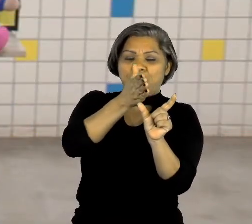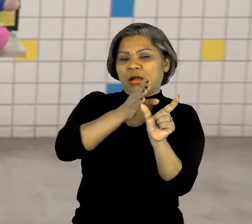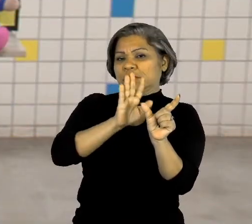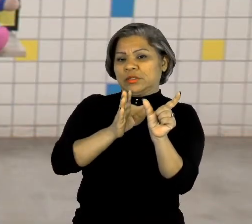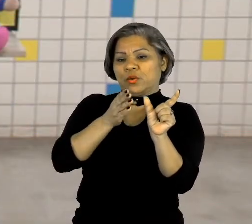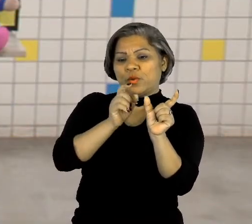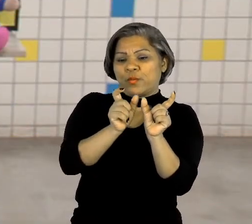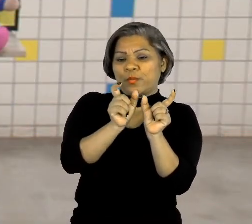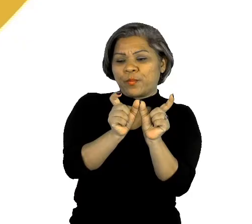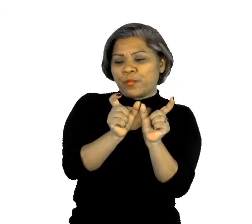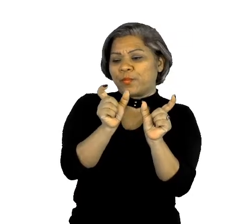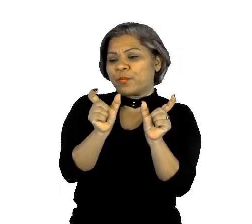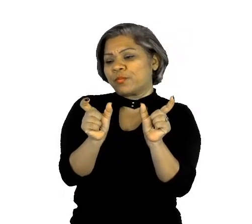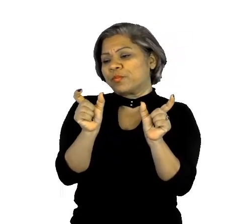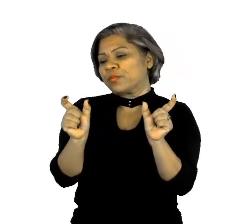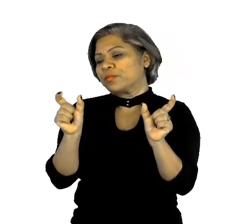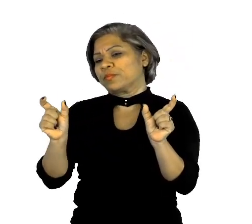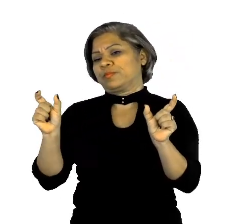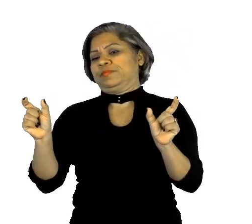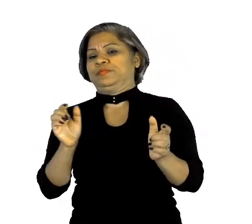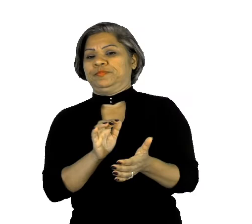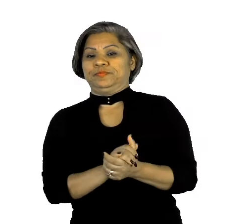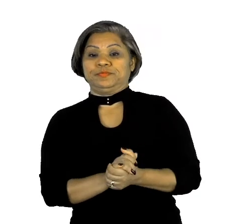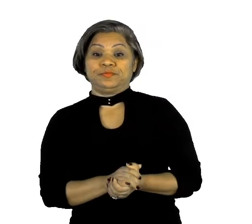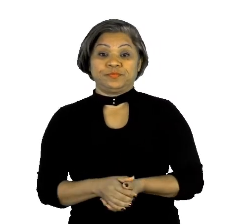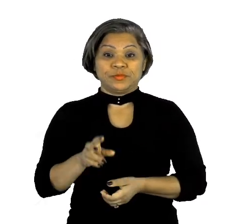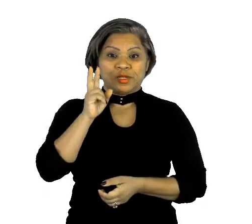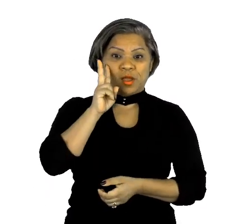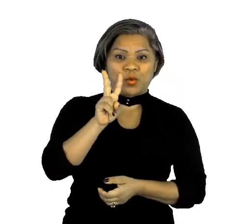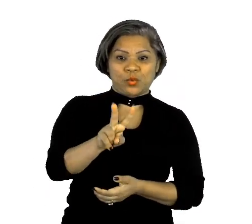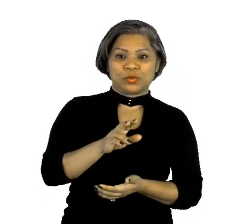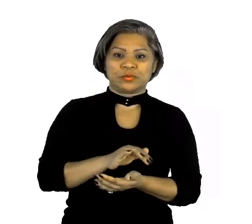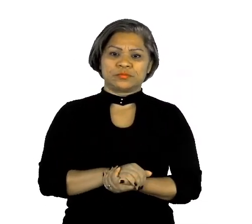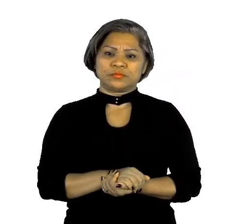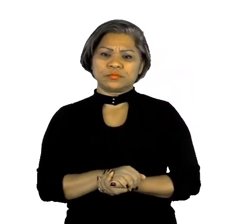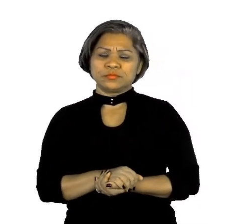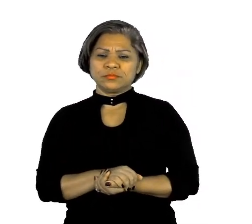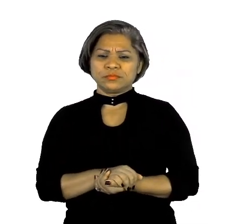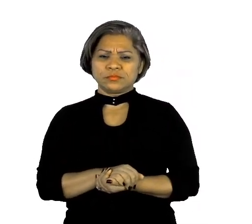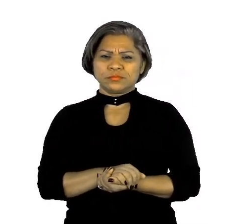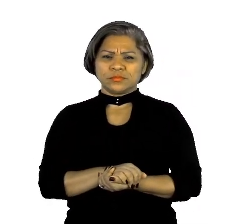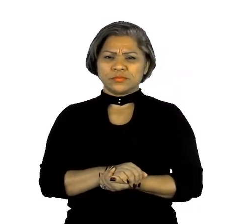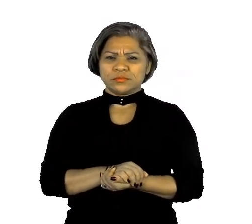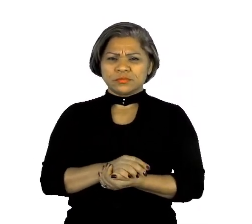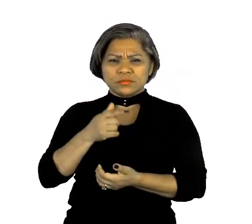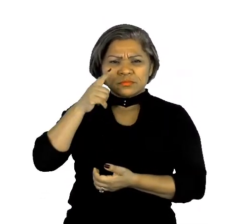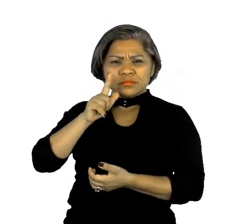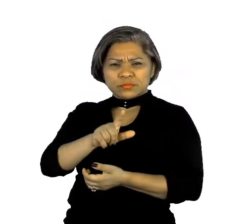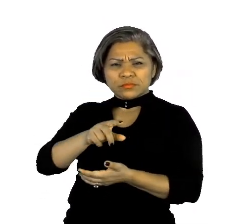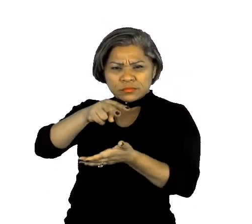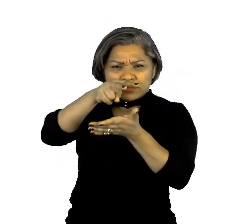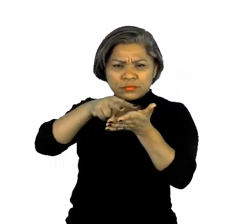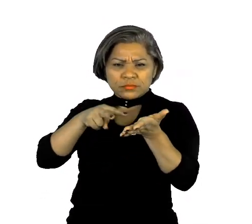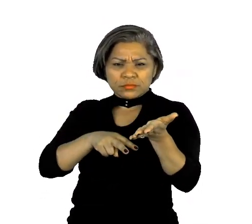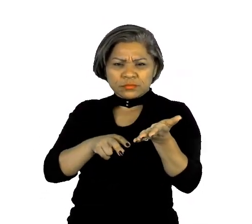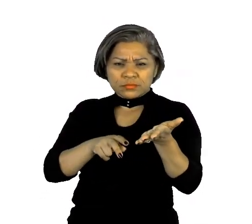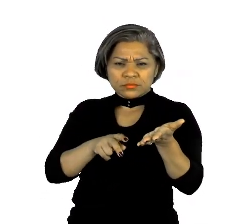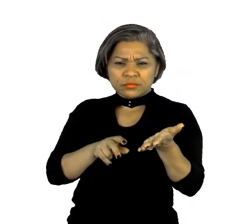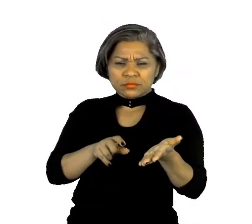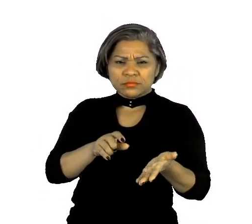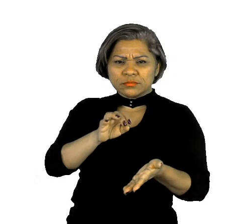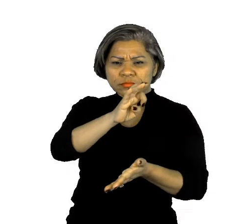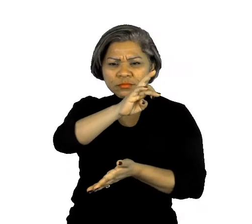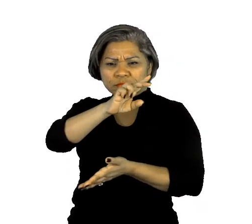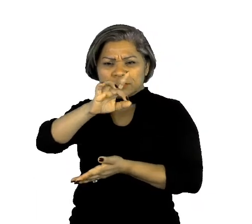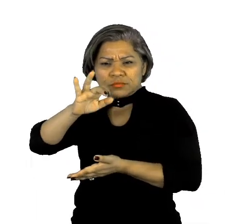na tela, acompanha comigo. Conseguiram ler essa frase? Ficou fácil? O que a gente pode analisar nessa frase? O